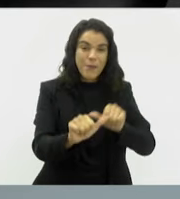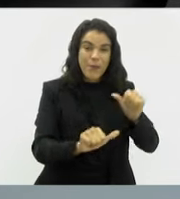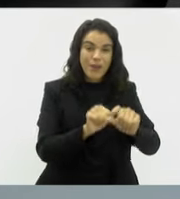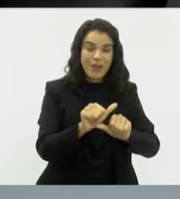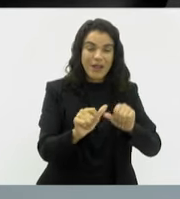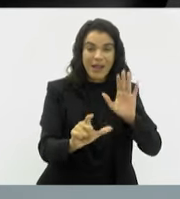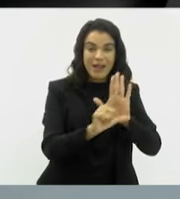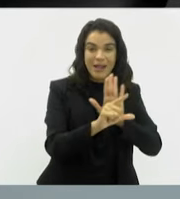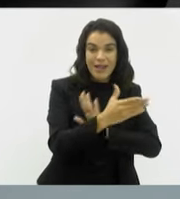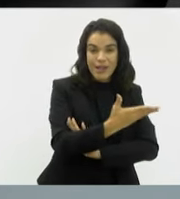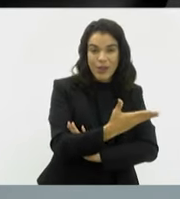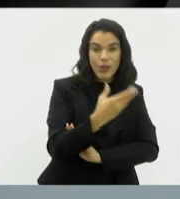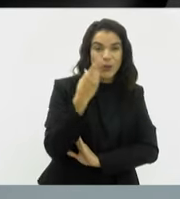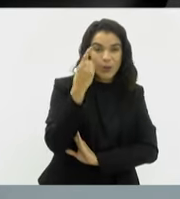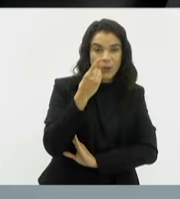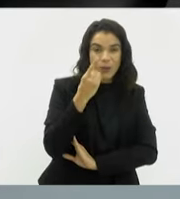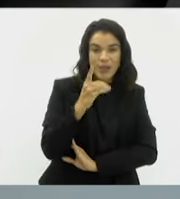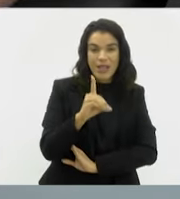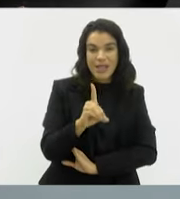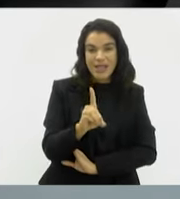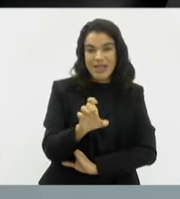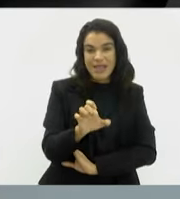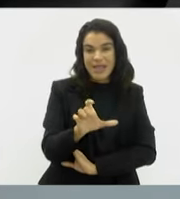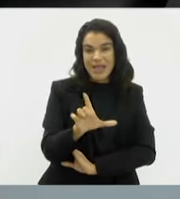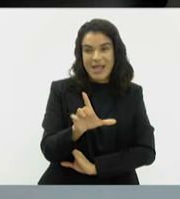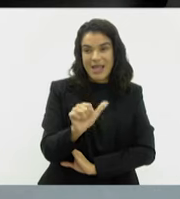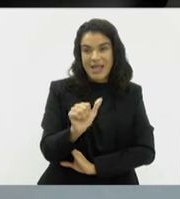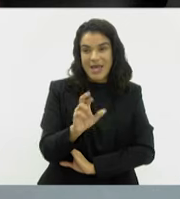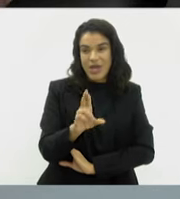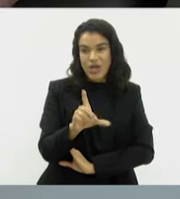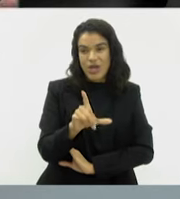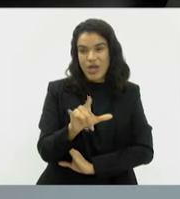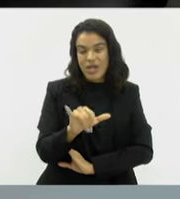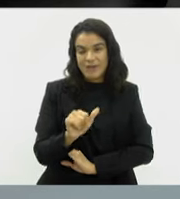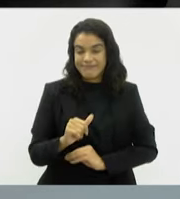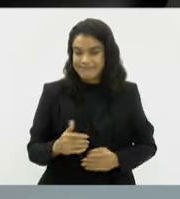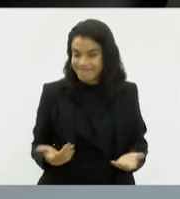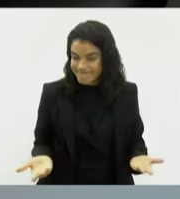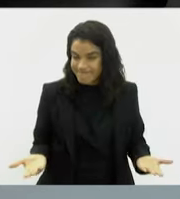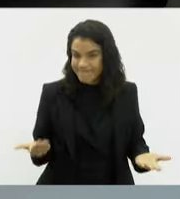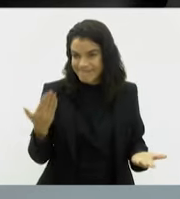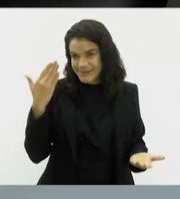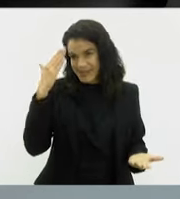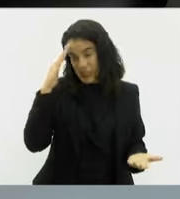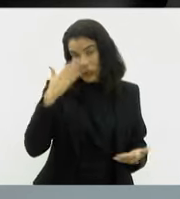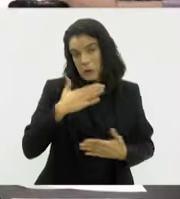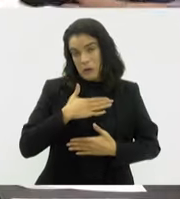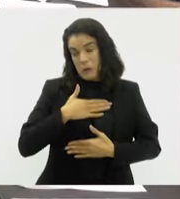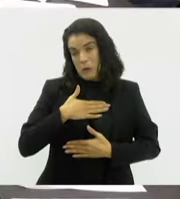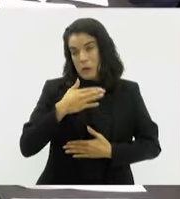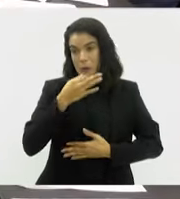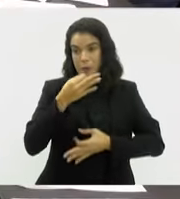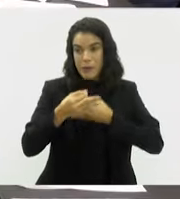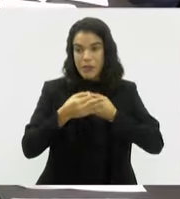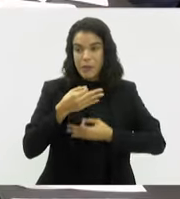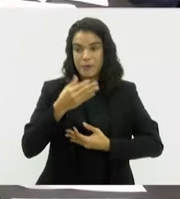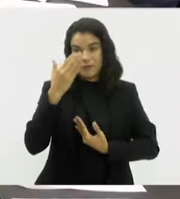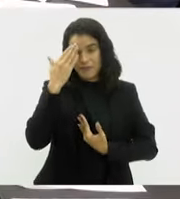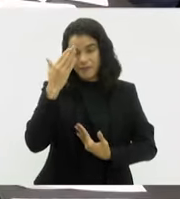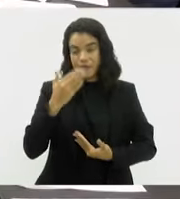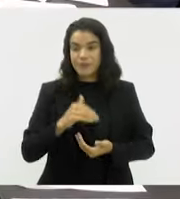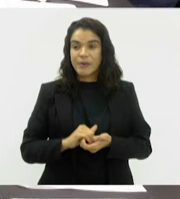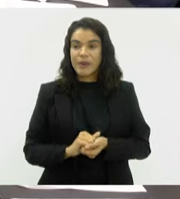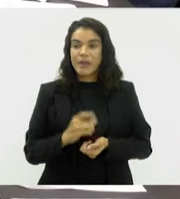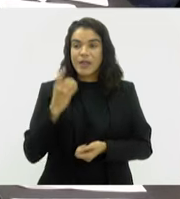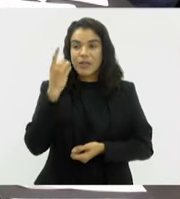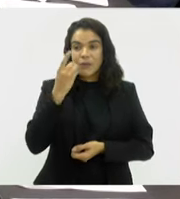lei do dele. Entendeu, deputada Mulher? É assim que eu interpreto essa questão. Muito obrigado. Presidente. Deputado